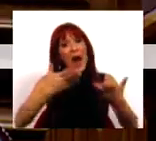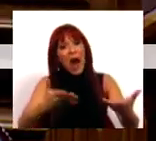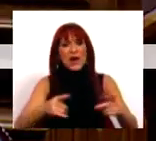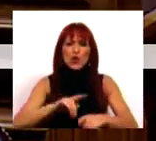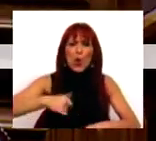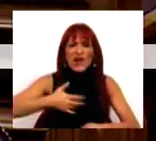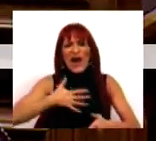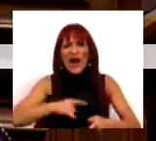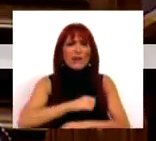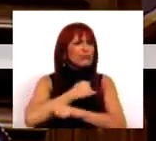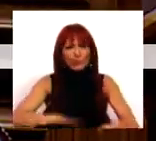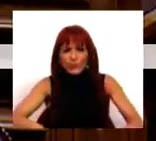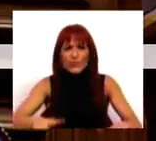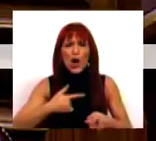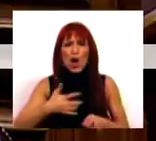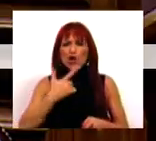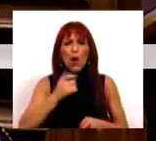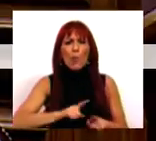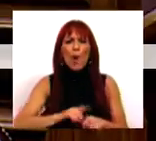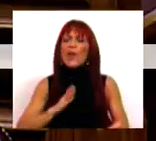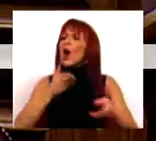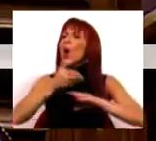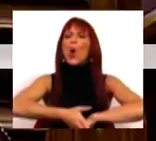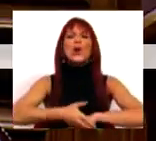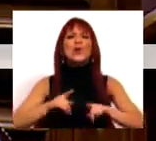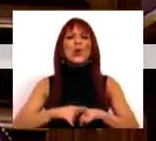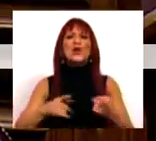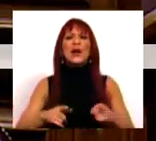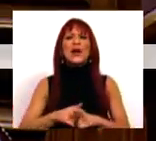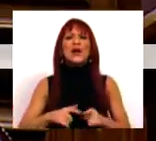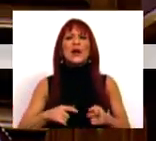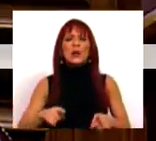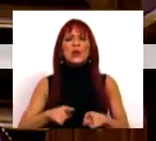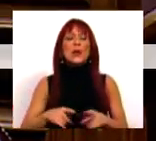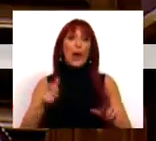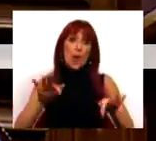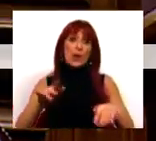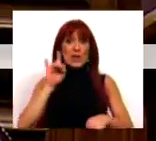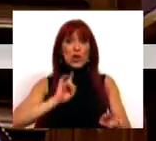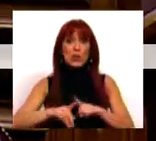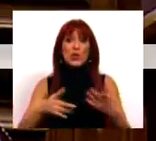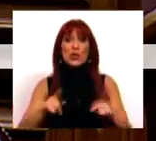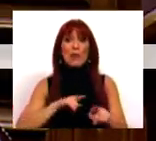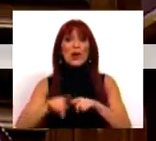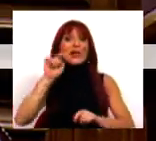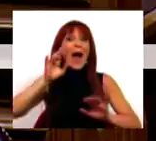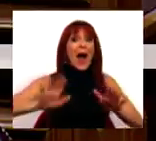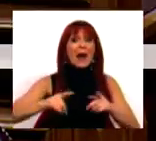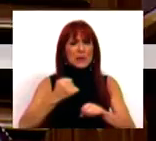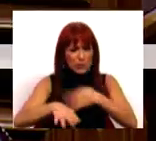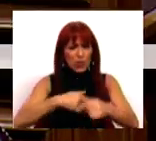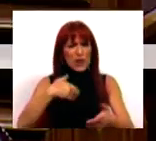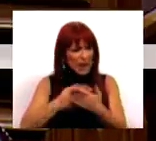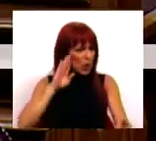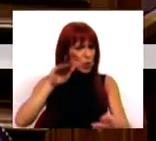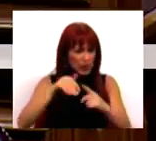que os verdes querem negar. Nós não podemos continuar sem ousar, de facto, numa política preventiva eficaz e que